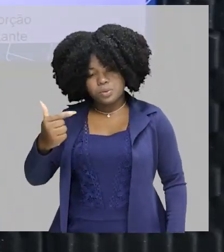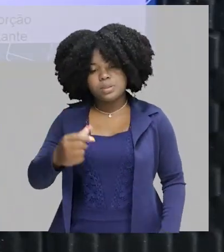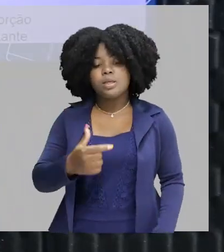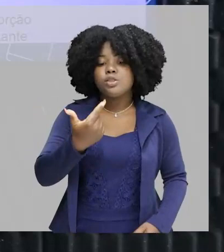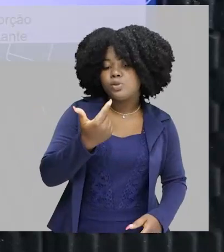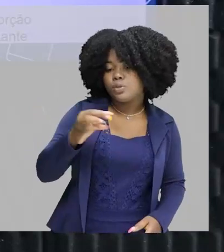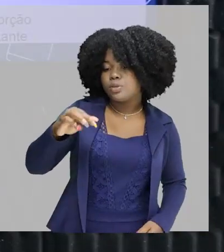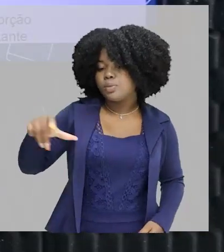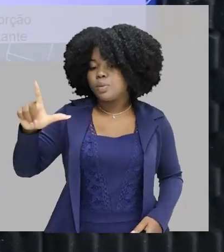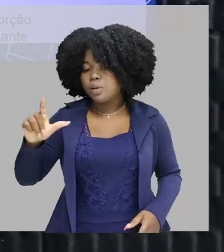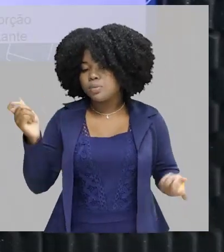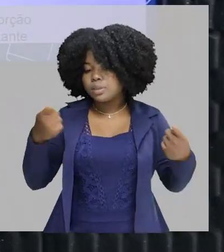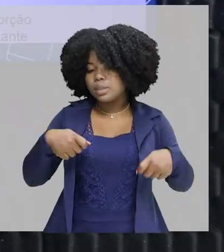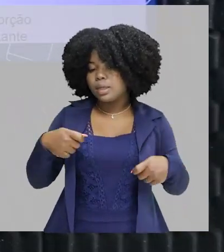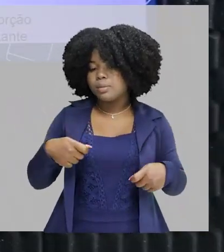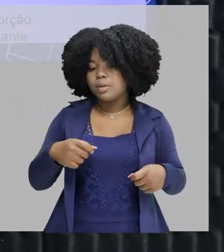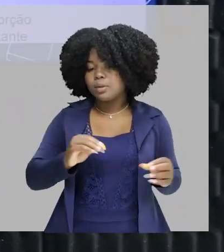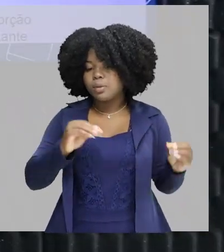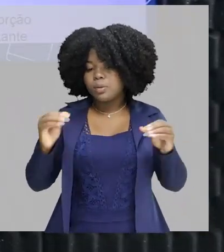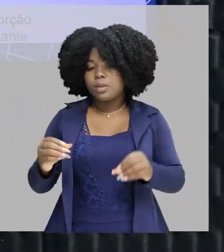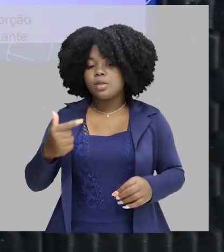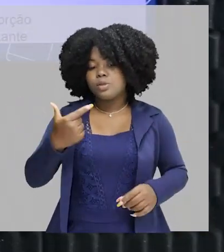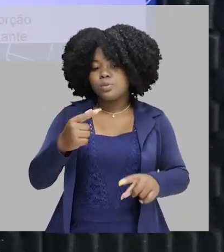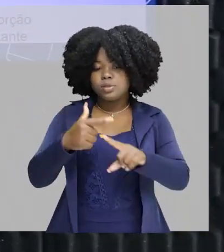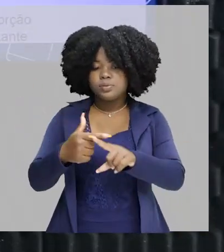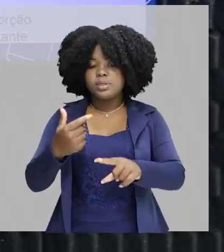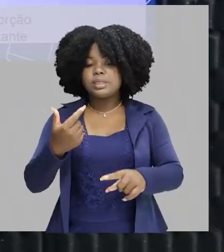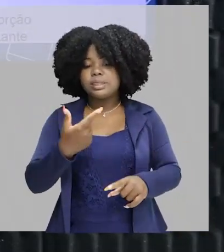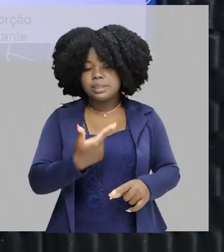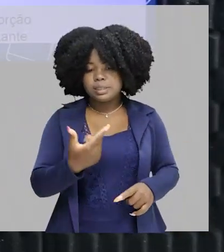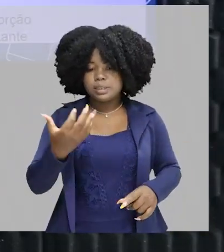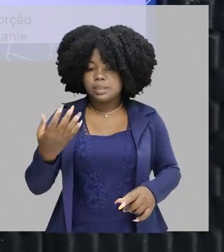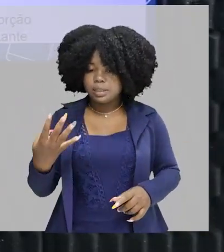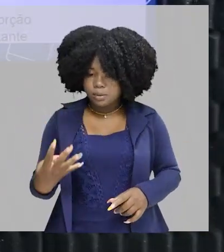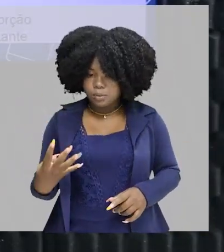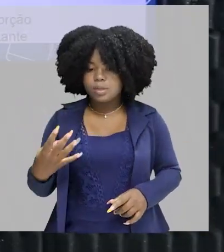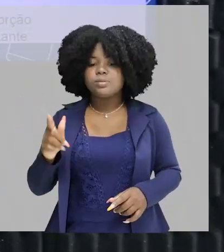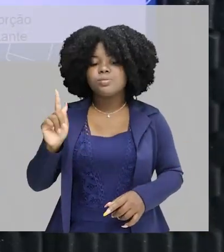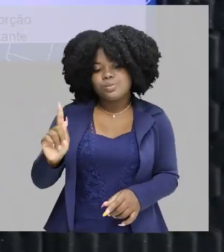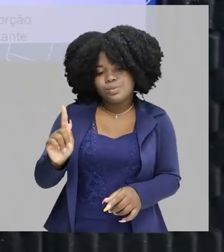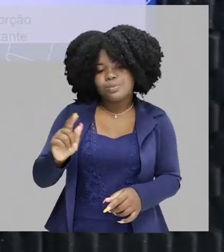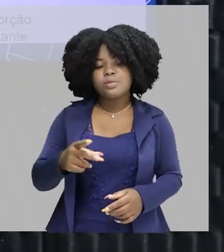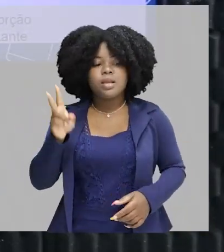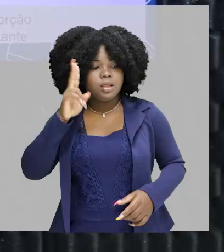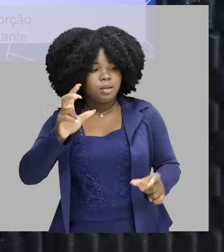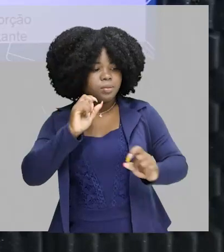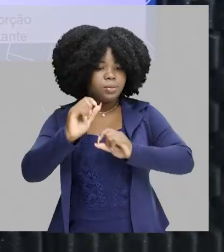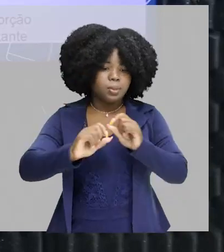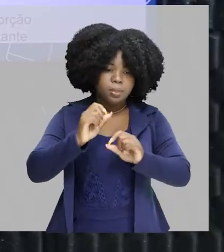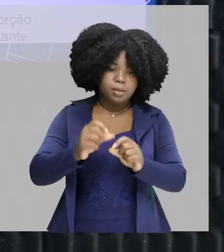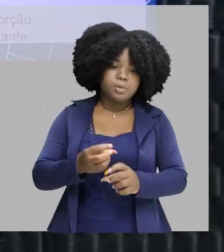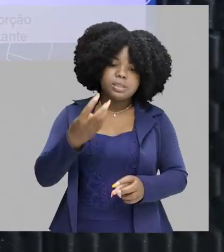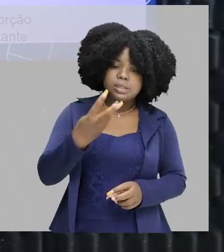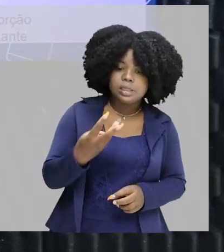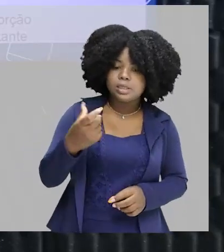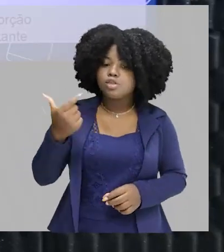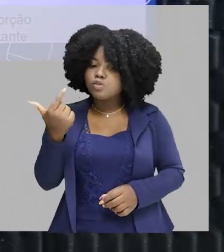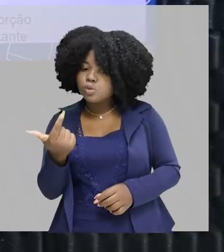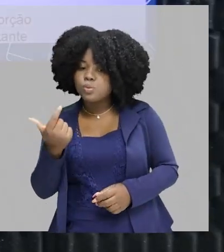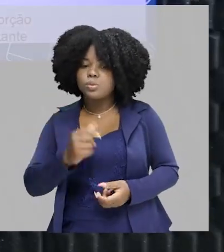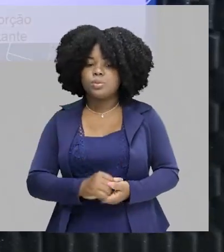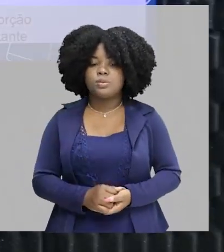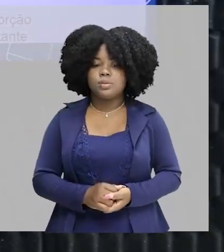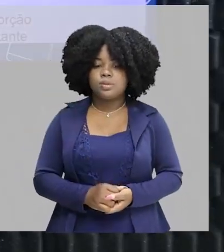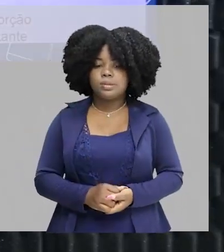2 mols, eu posso escrever 2 vezes 64 gramas. Lembrando que esse 3 e esse 2, olha só, é